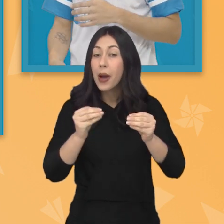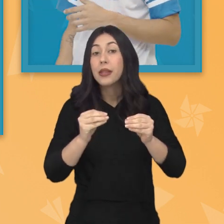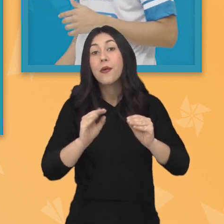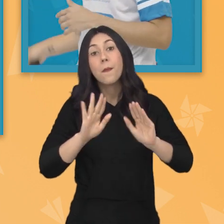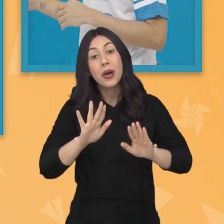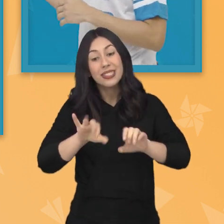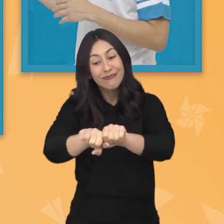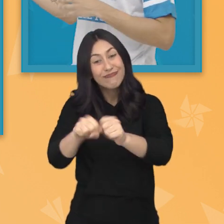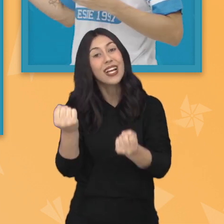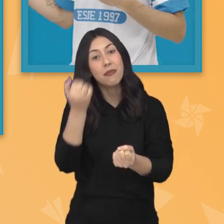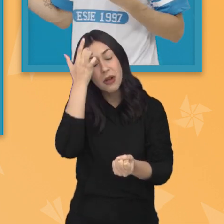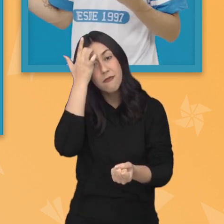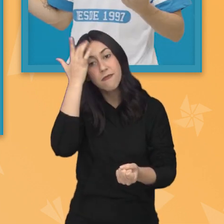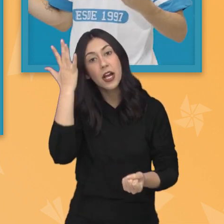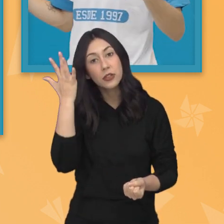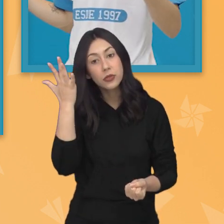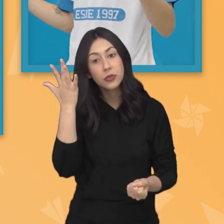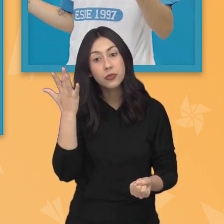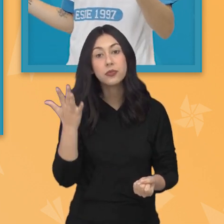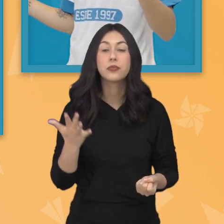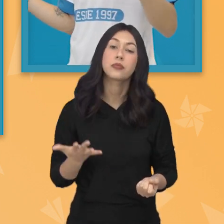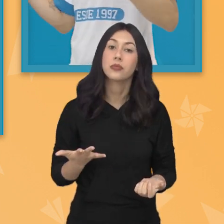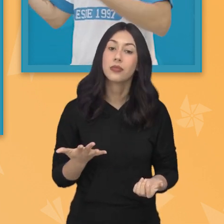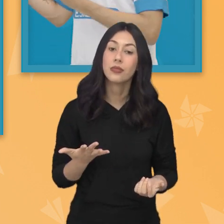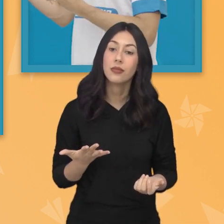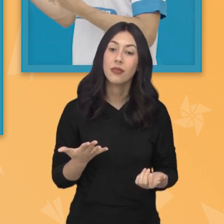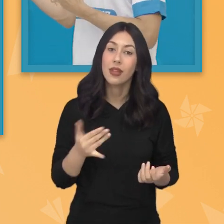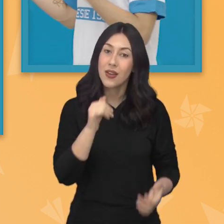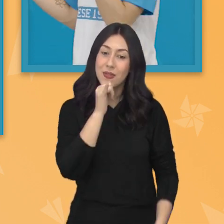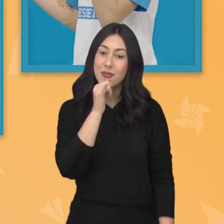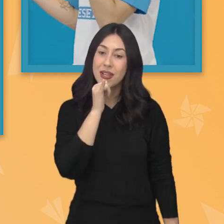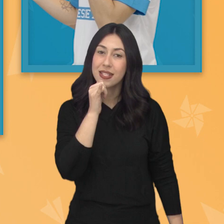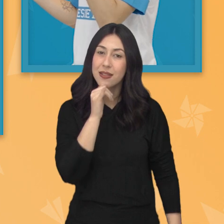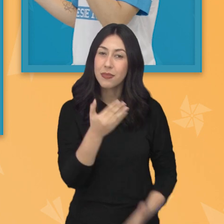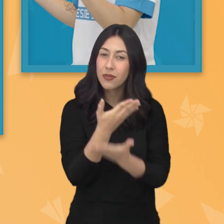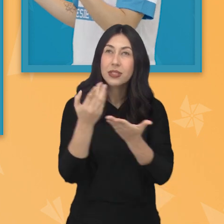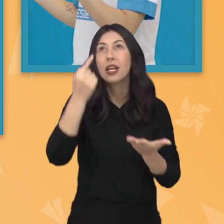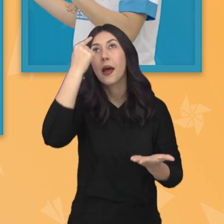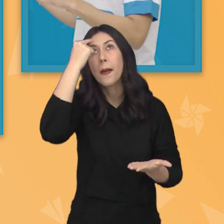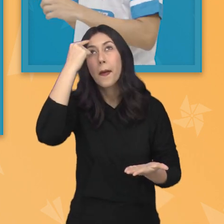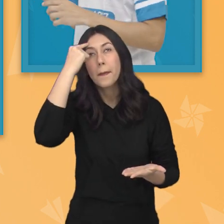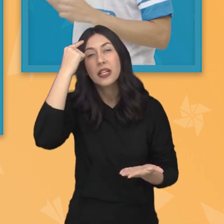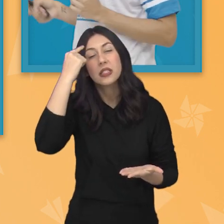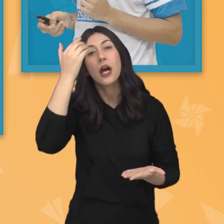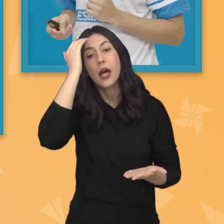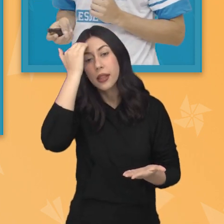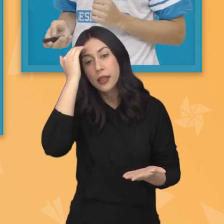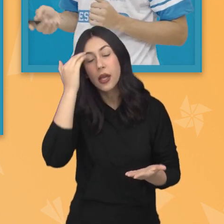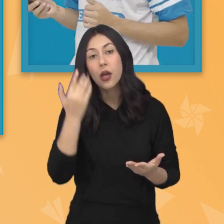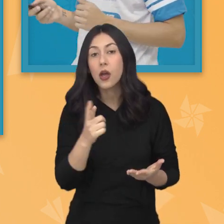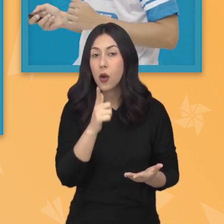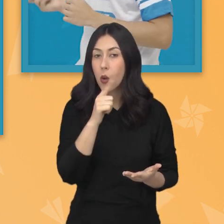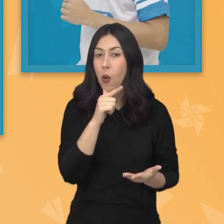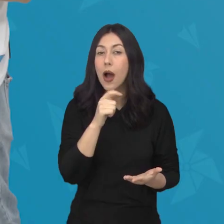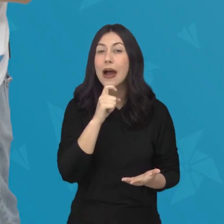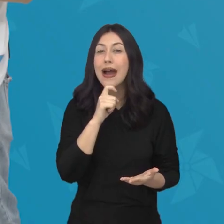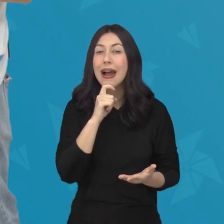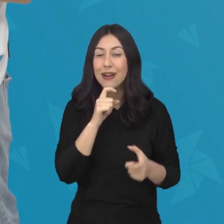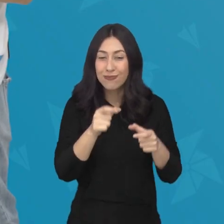o que eu falei aqui. A gente pode analisar o exemplo mais clássico, eu acho, para vocês pensarem e assimilarem, é o de um cubo de gelo.